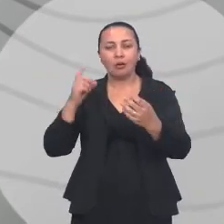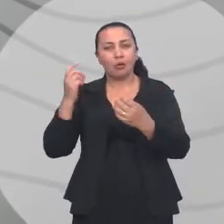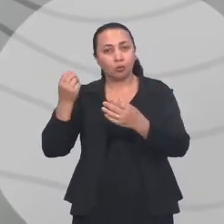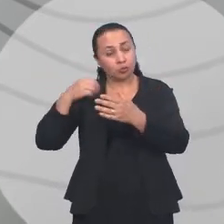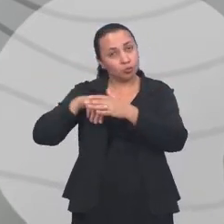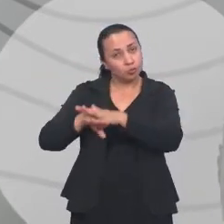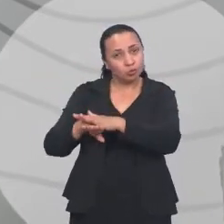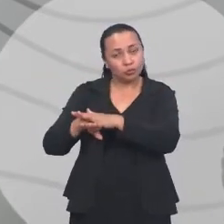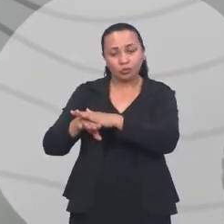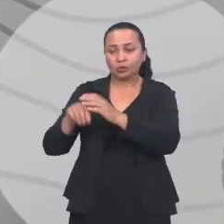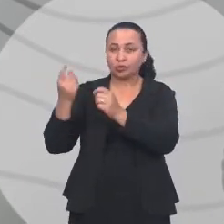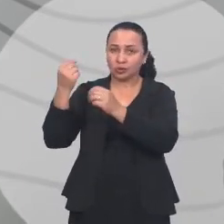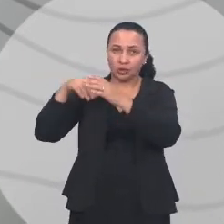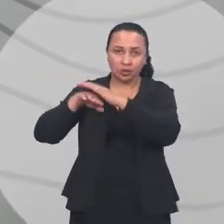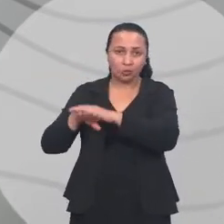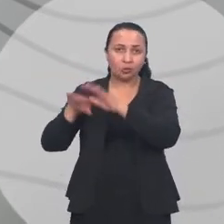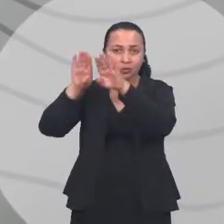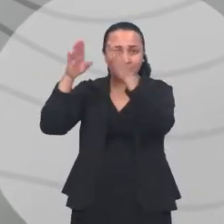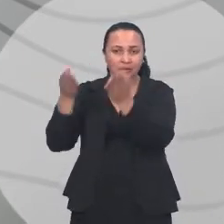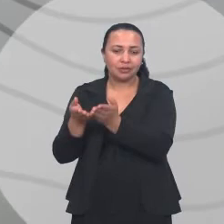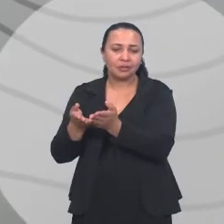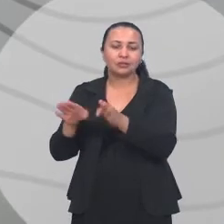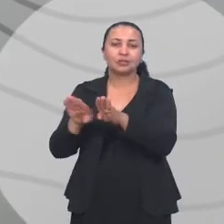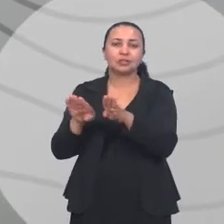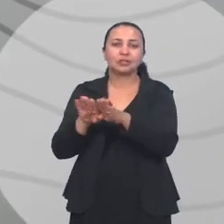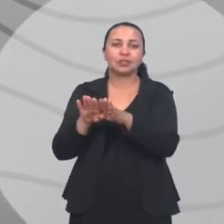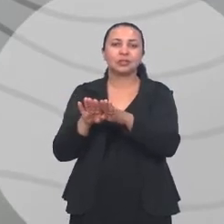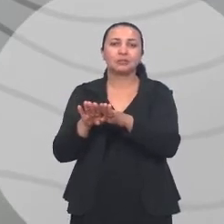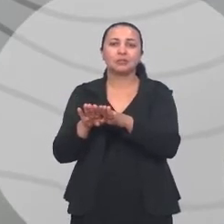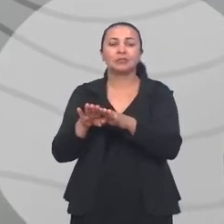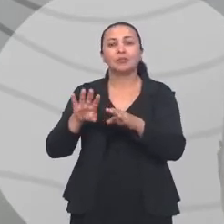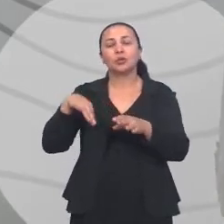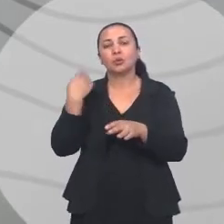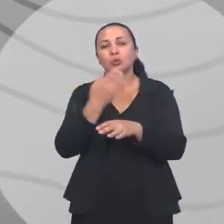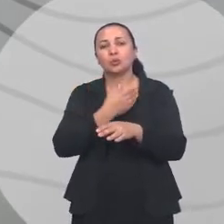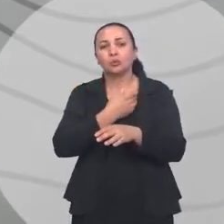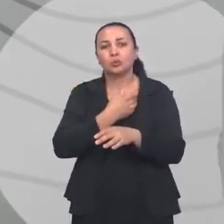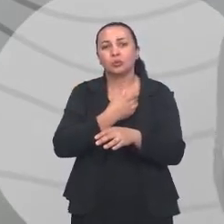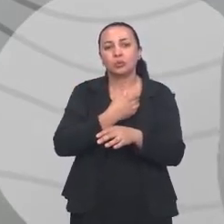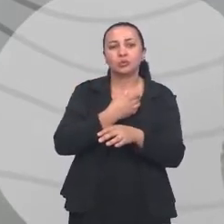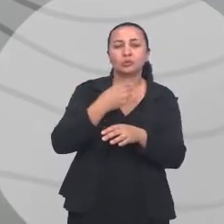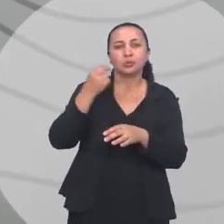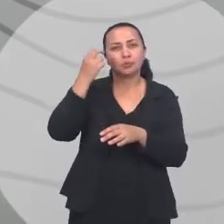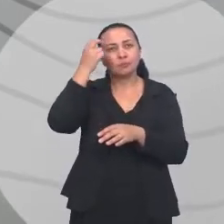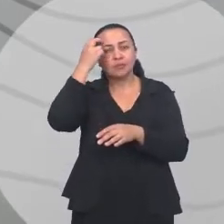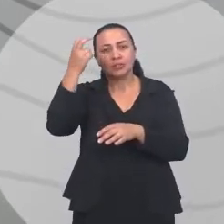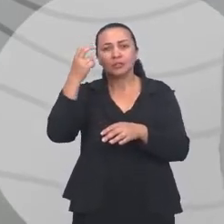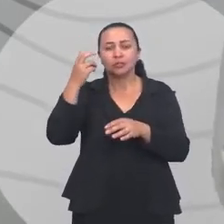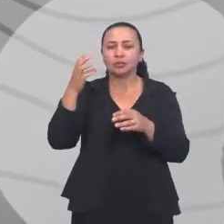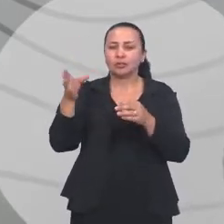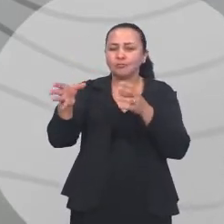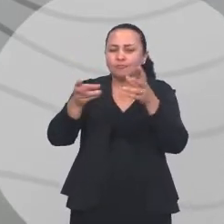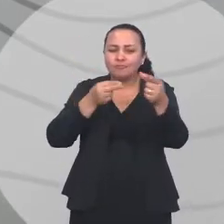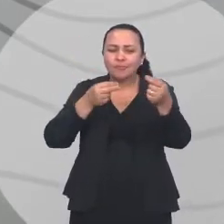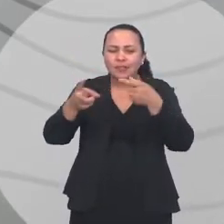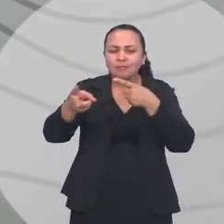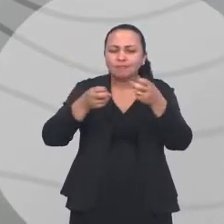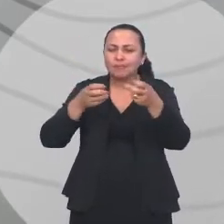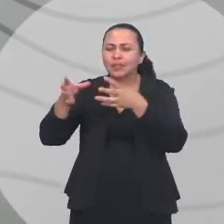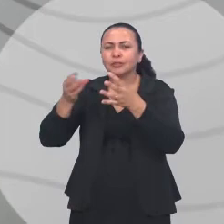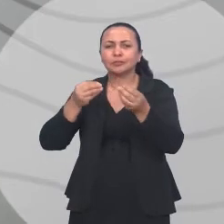financeiros não é da universidade temos que analisar nossa capacidade de captar outros recursos extraorçamentários